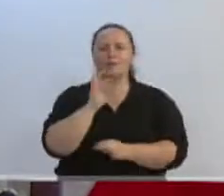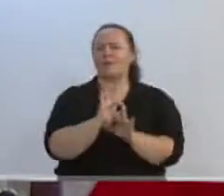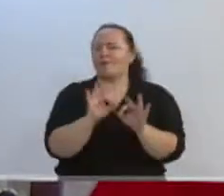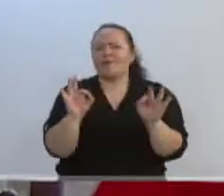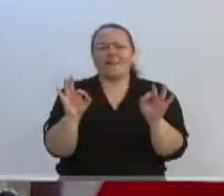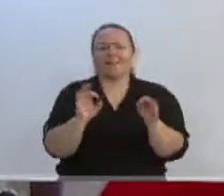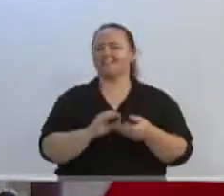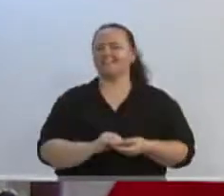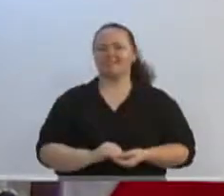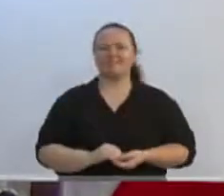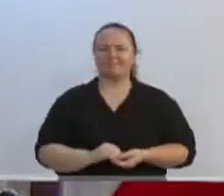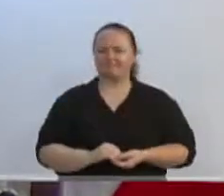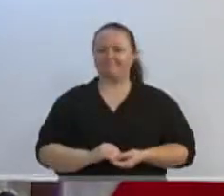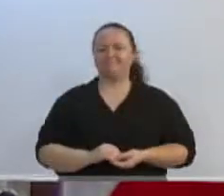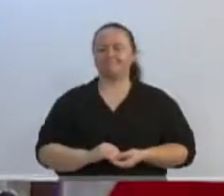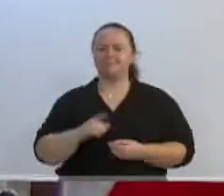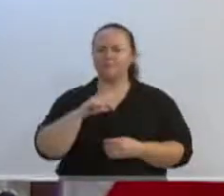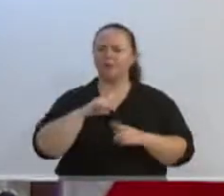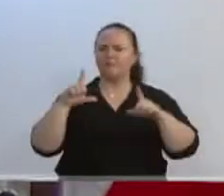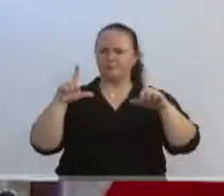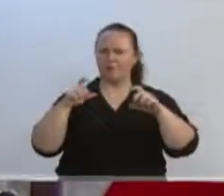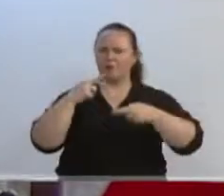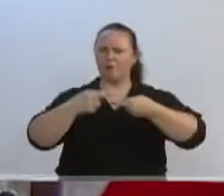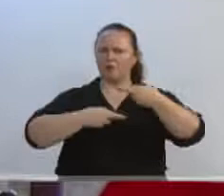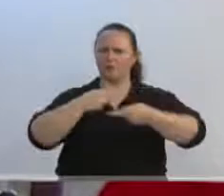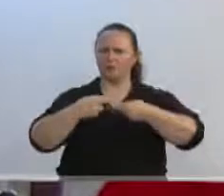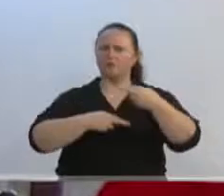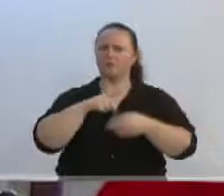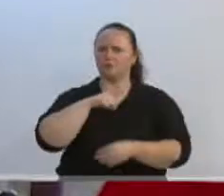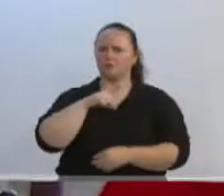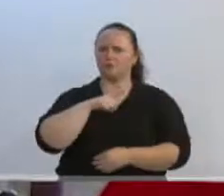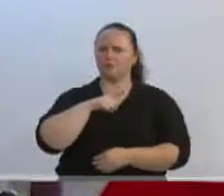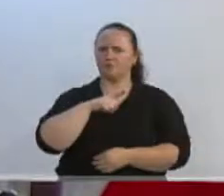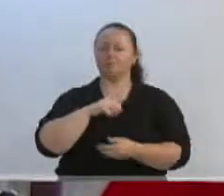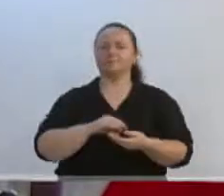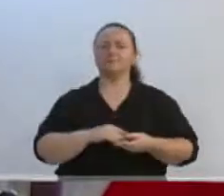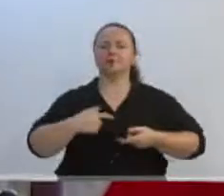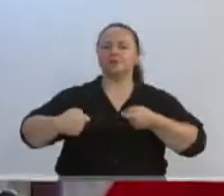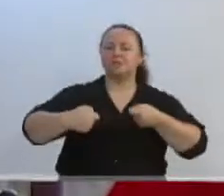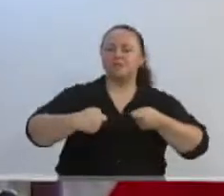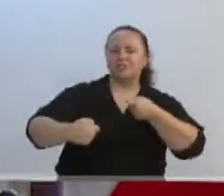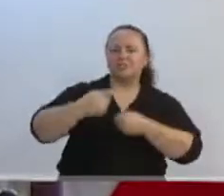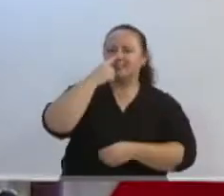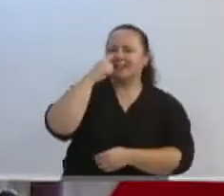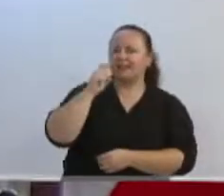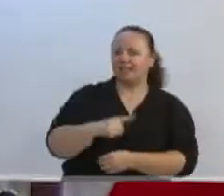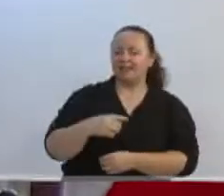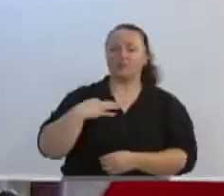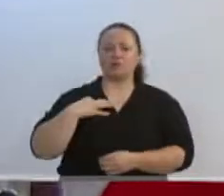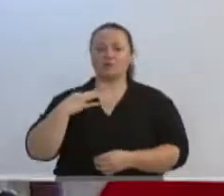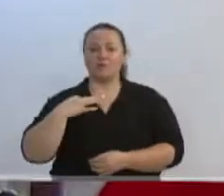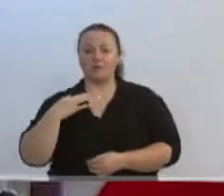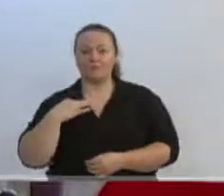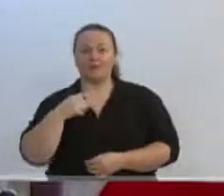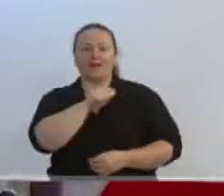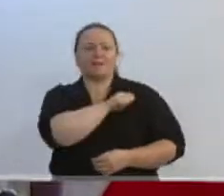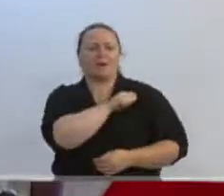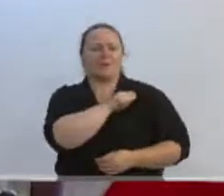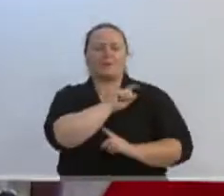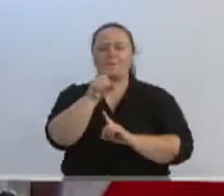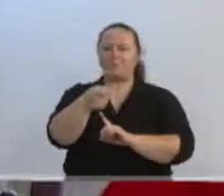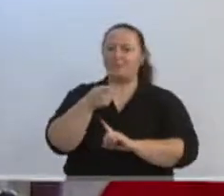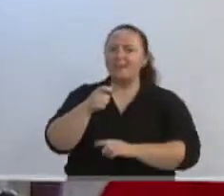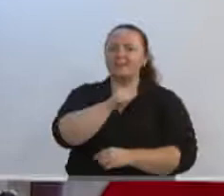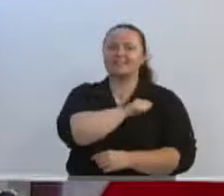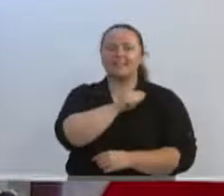né? Tem foto aí de reciclagem, né, Ari? Gincana de lixo, que é um trabalho voluntário por alunos e ex-alunos ali da